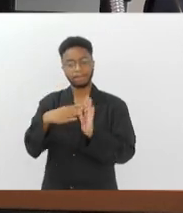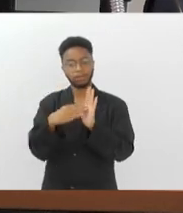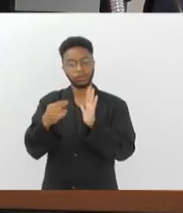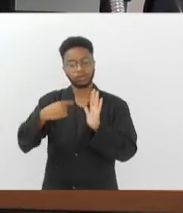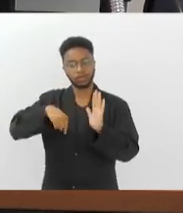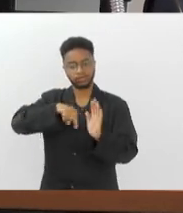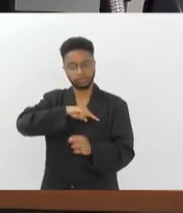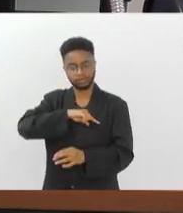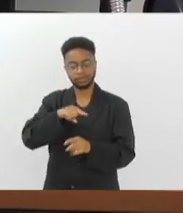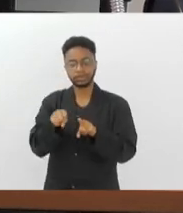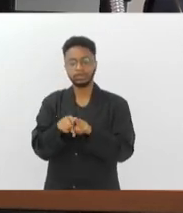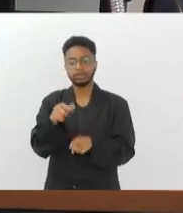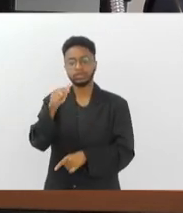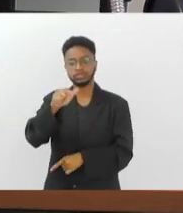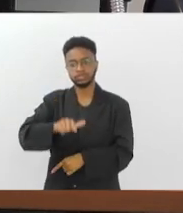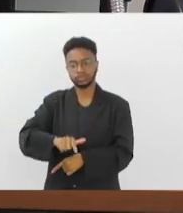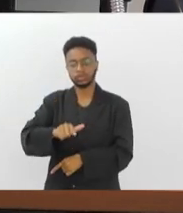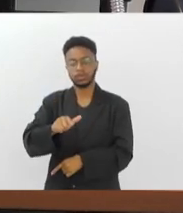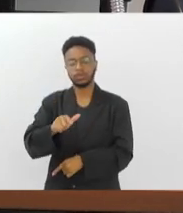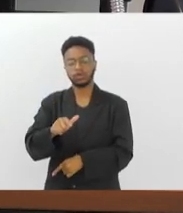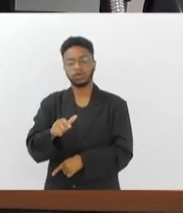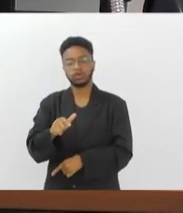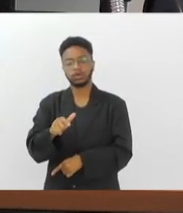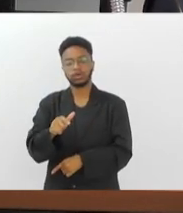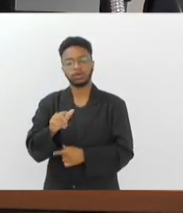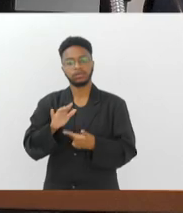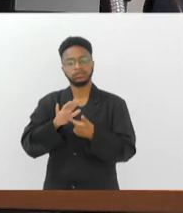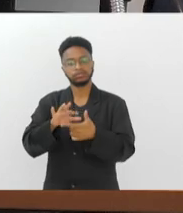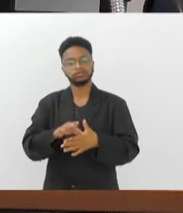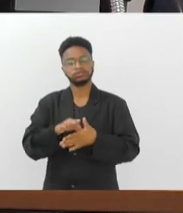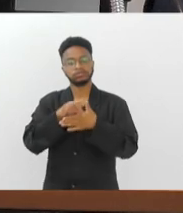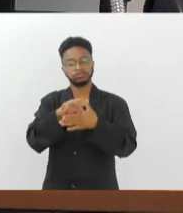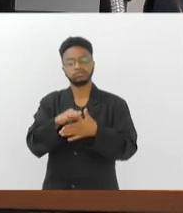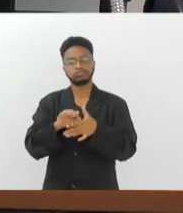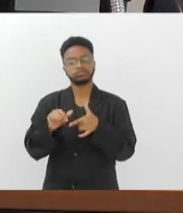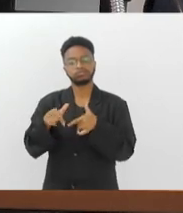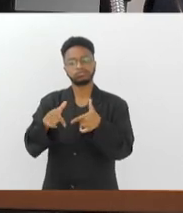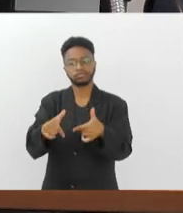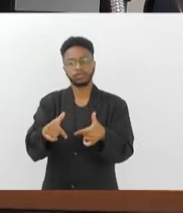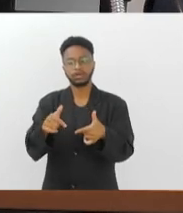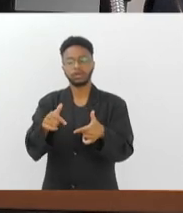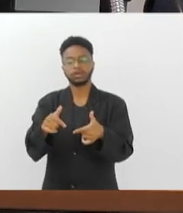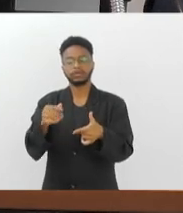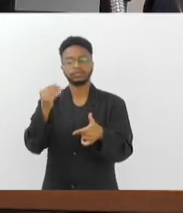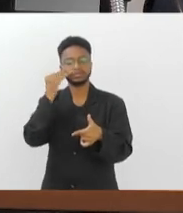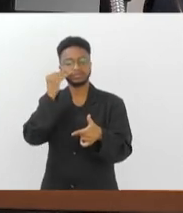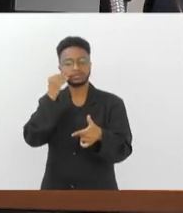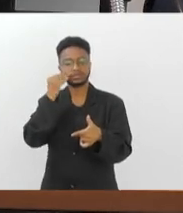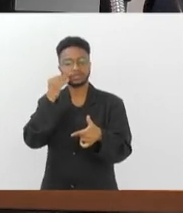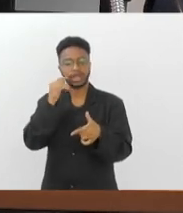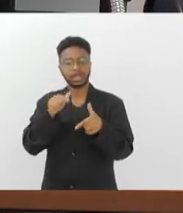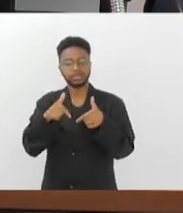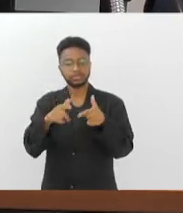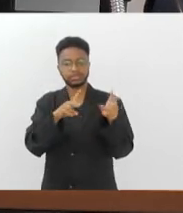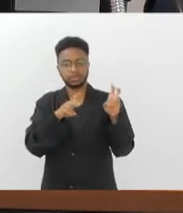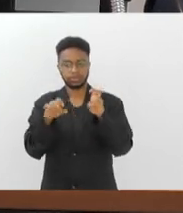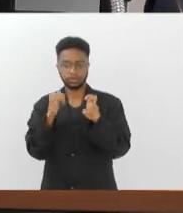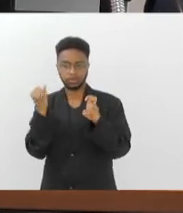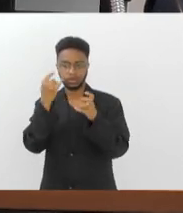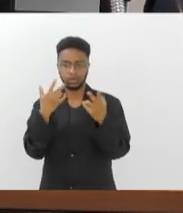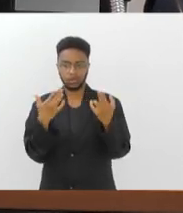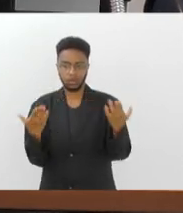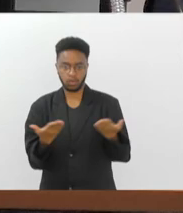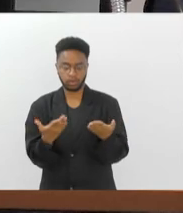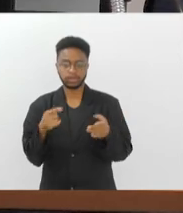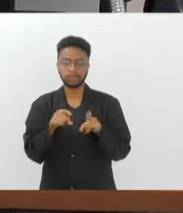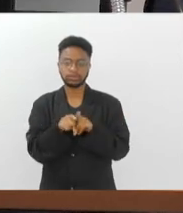nós, que mais uma vez disponibiliza a sua liderança para estar uma atividade tão importante quanto essa. Cumprimento também o